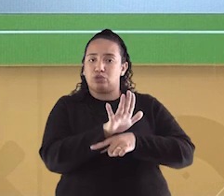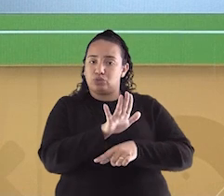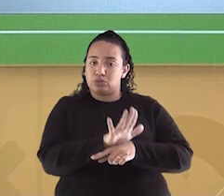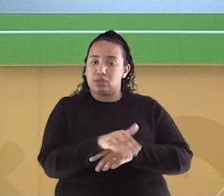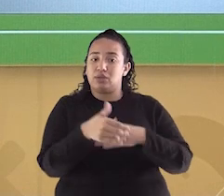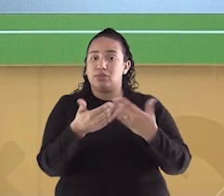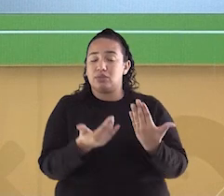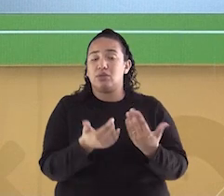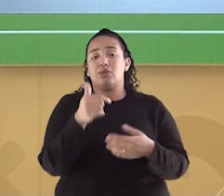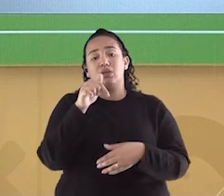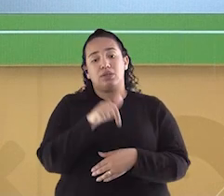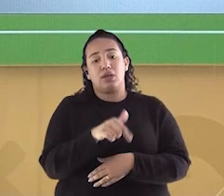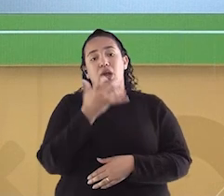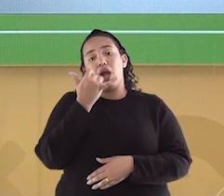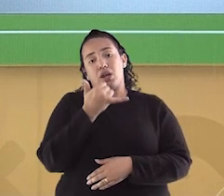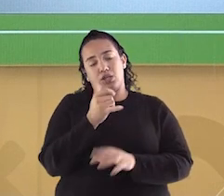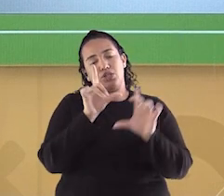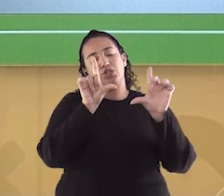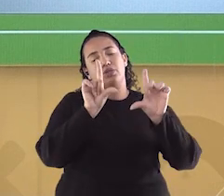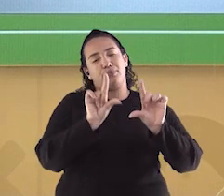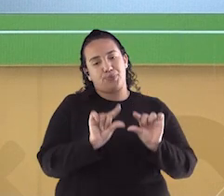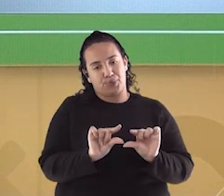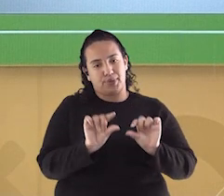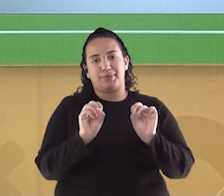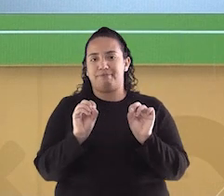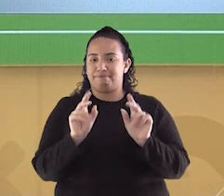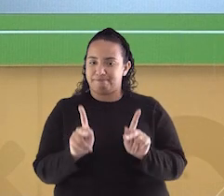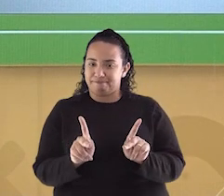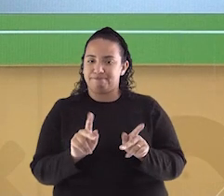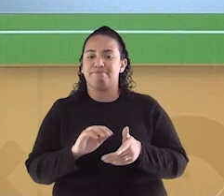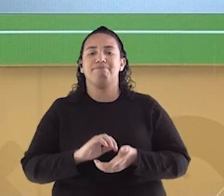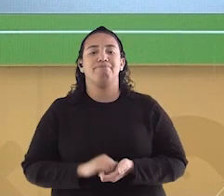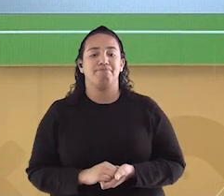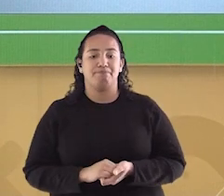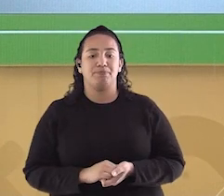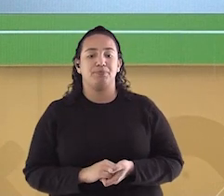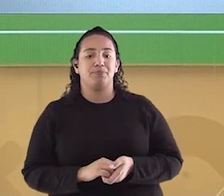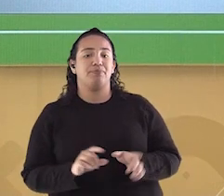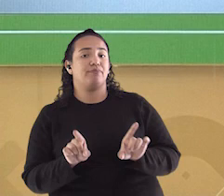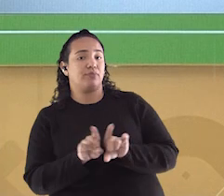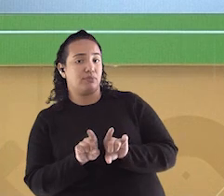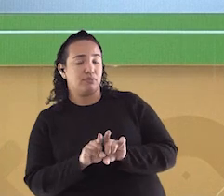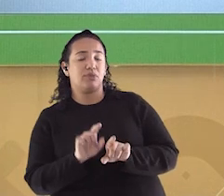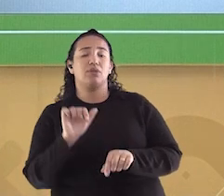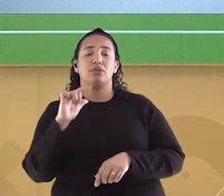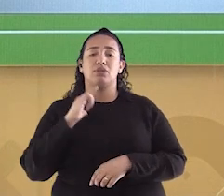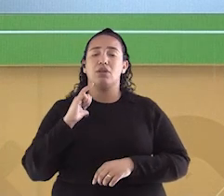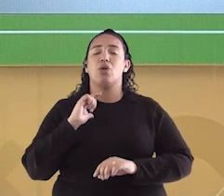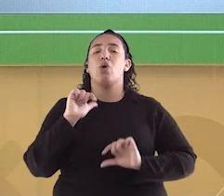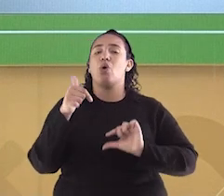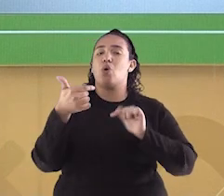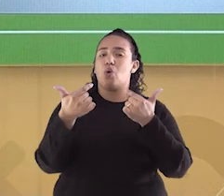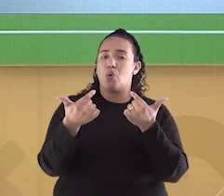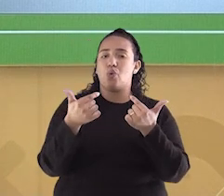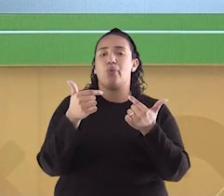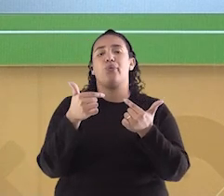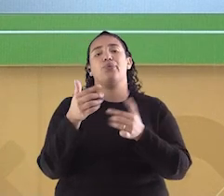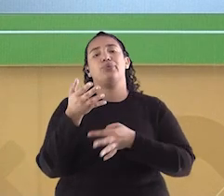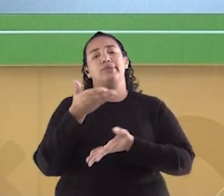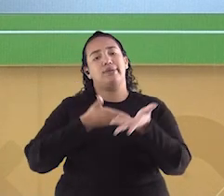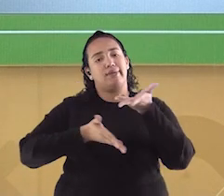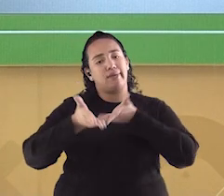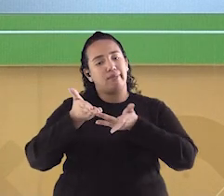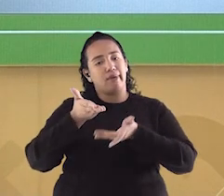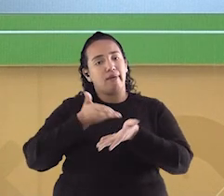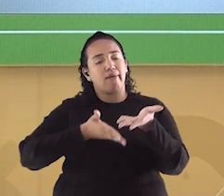o nível de intensidade dela, o nível energético dela é bem menor, certo? Aliado a outros procedimentos terapêuticos, ele é